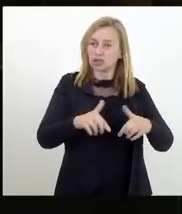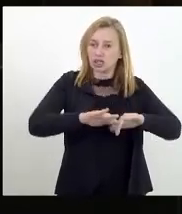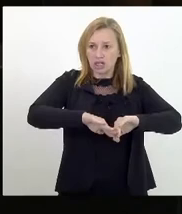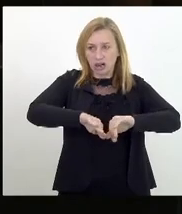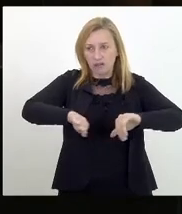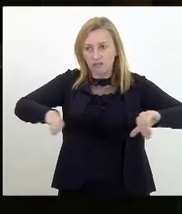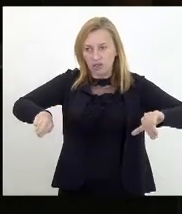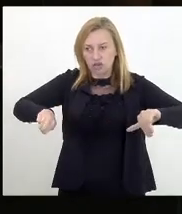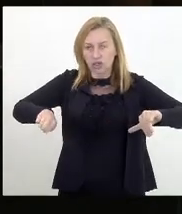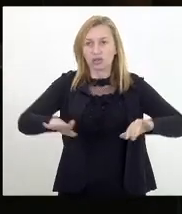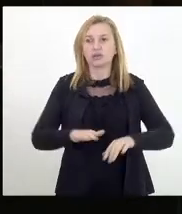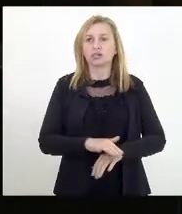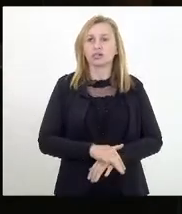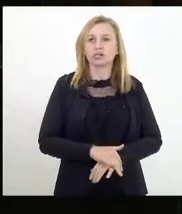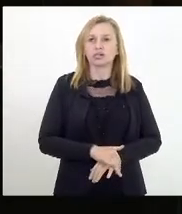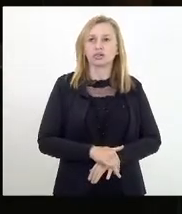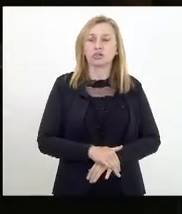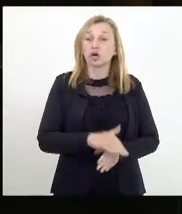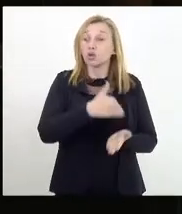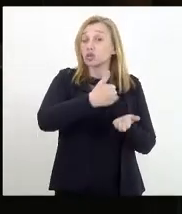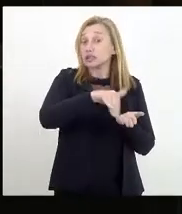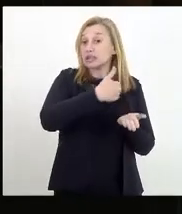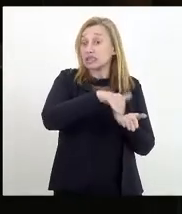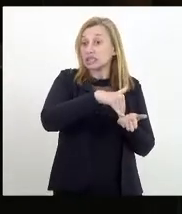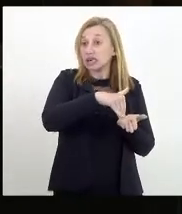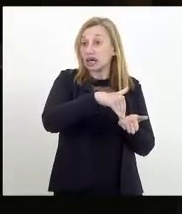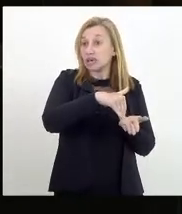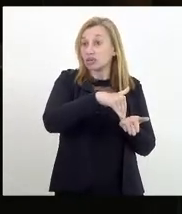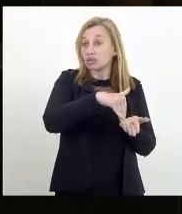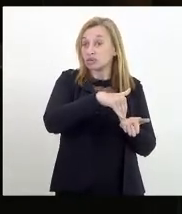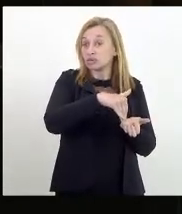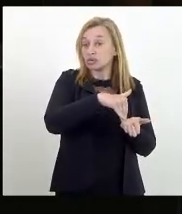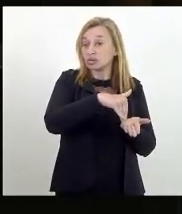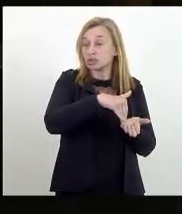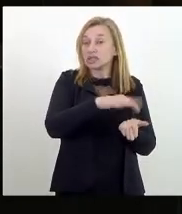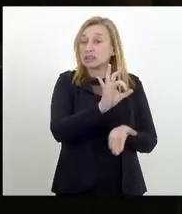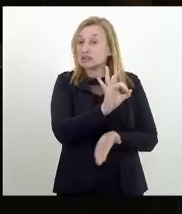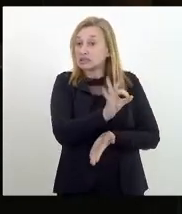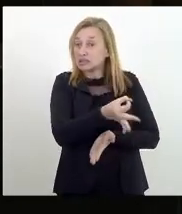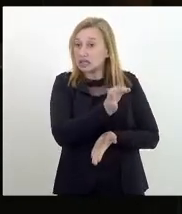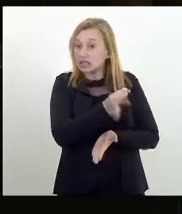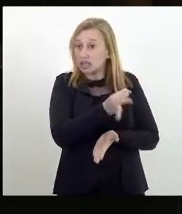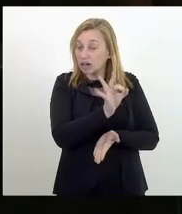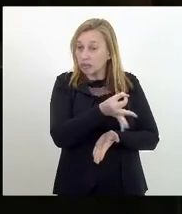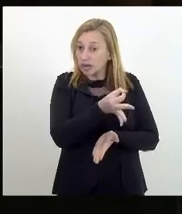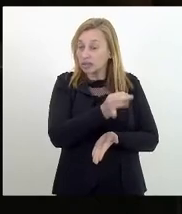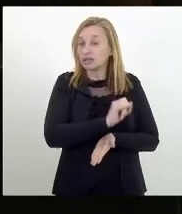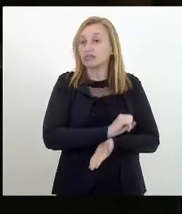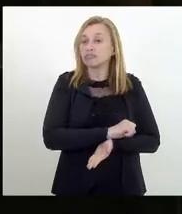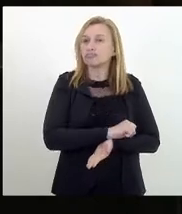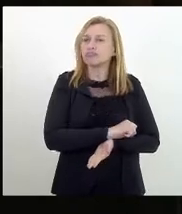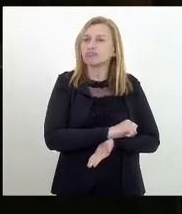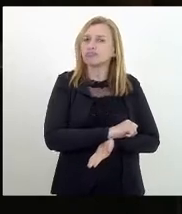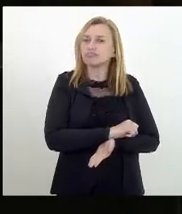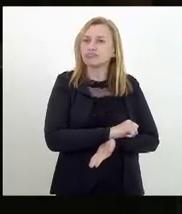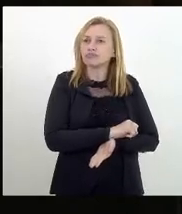afastar o secretário que provavelmente o supostamente